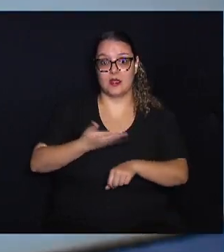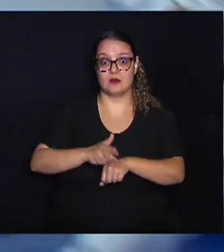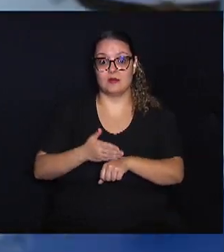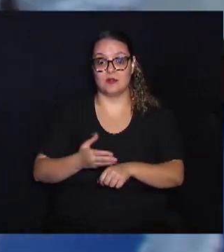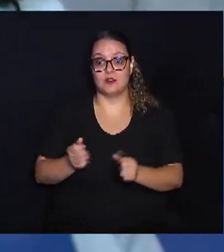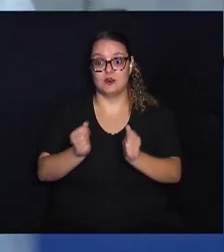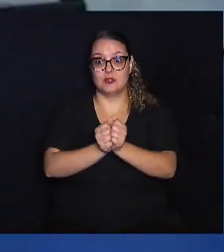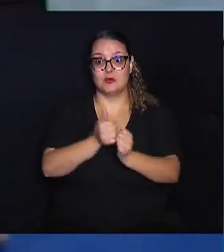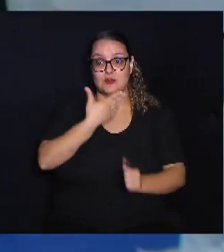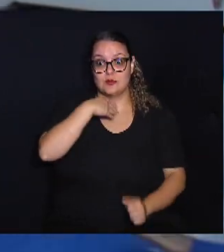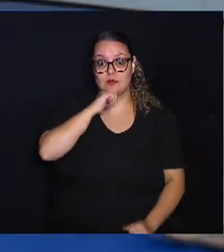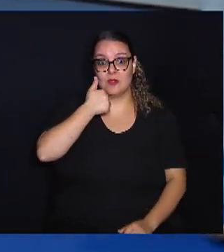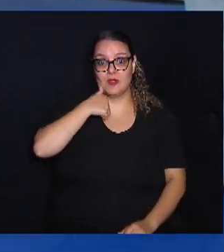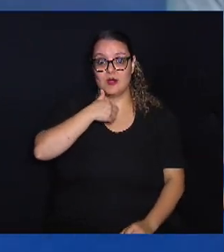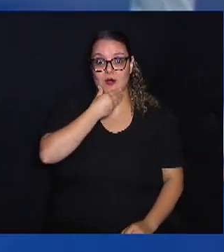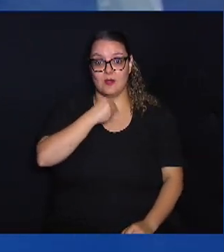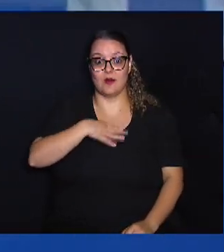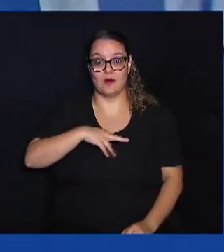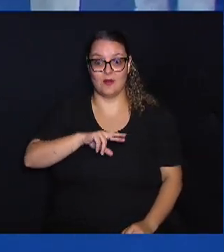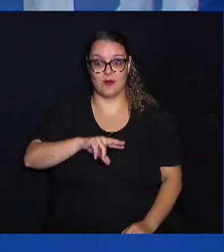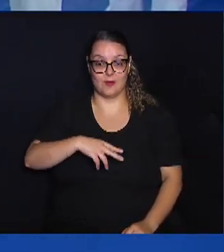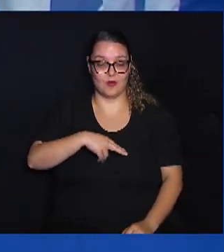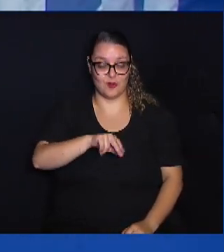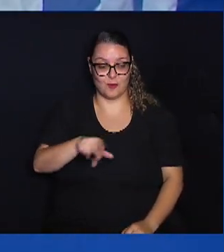pai, junto com seu irmão? Eu acho muito legal.